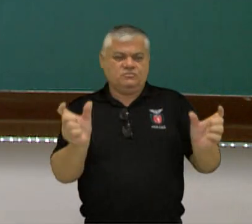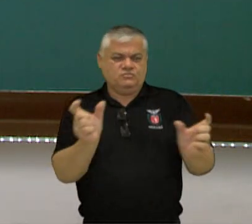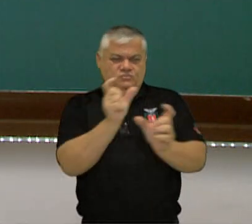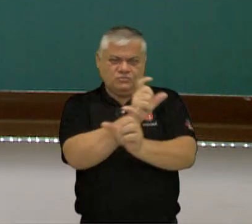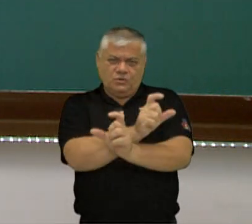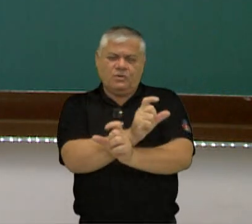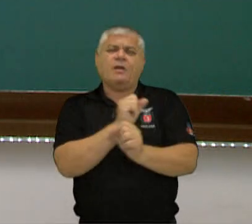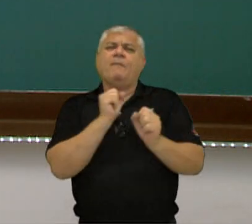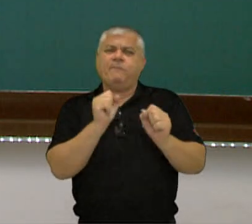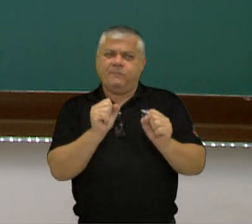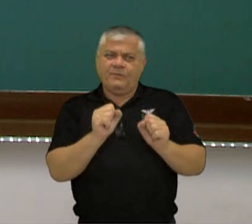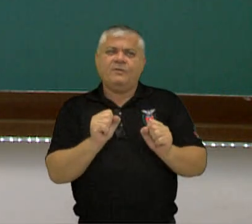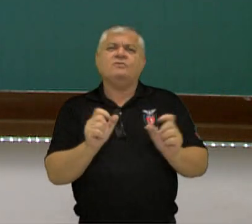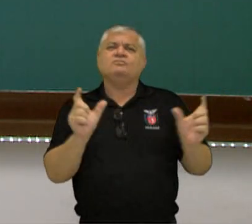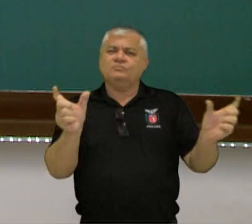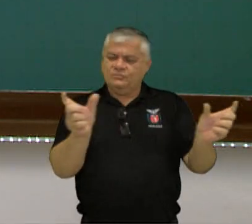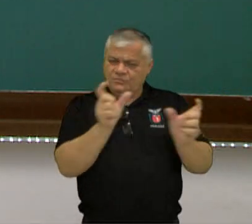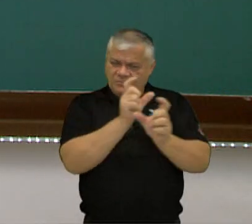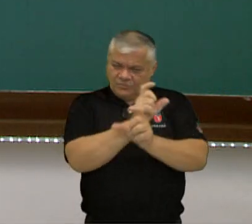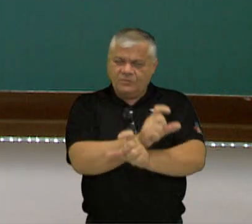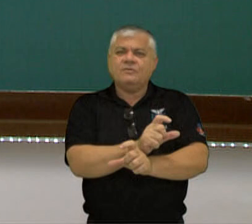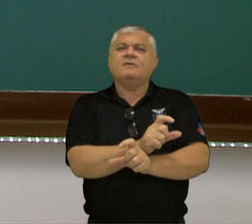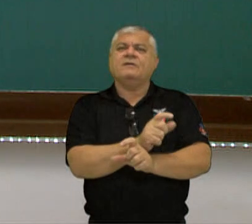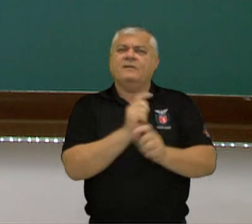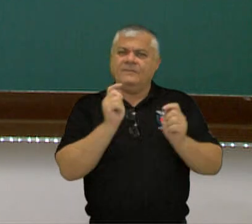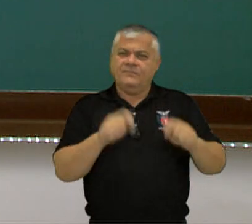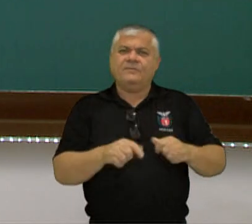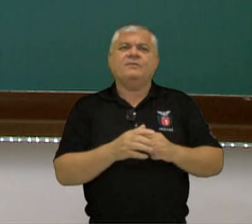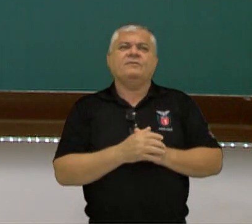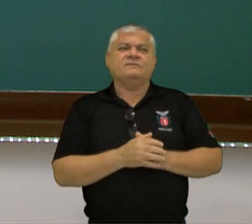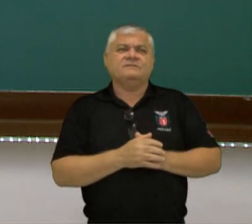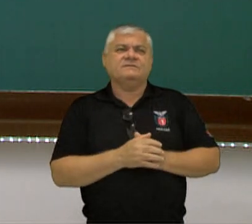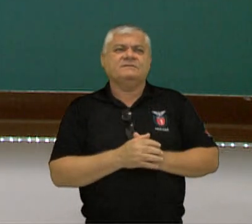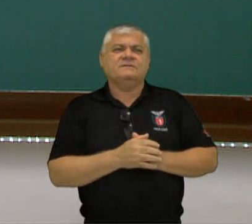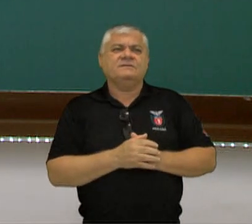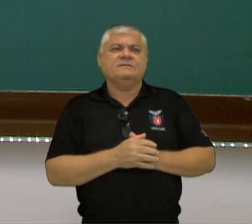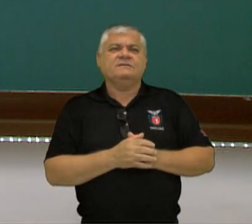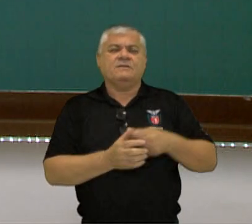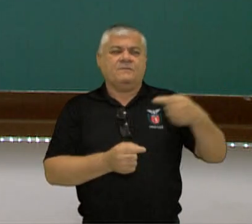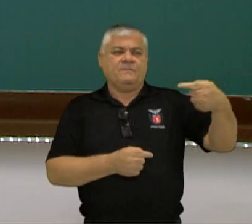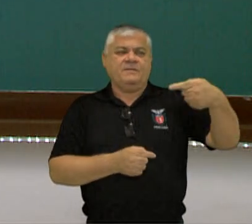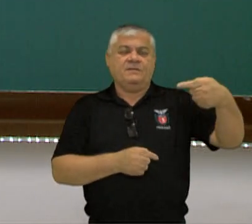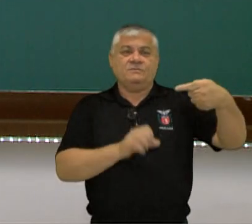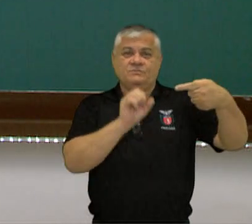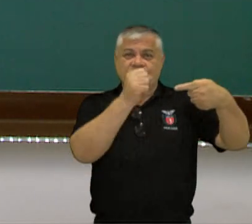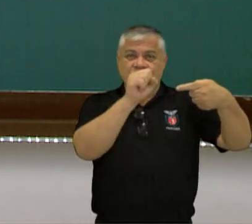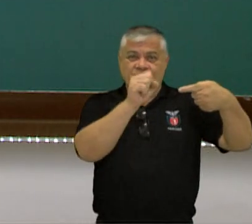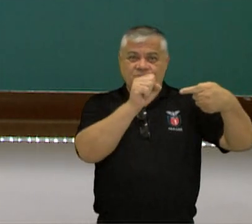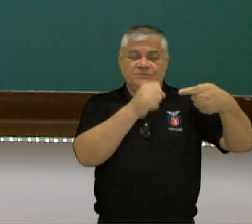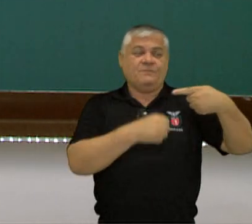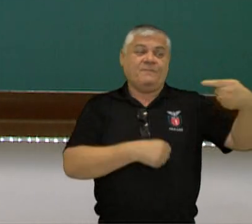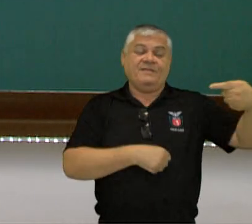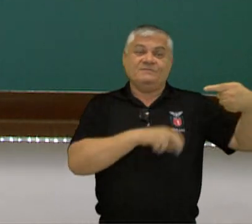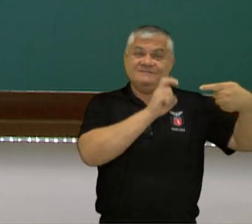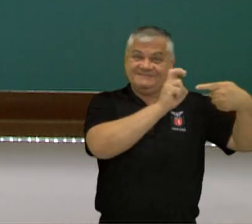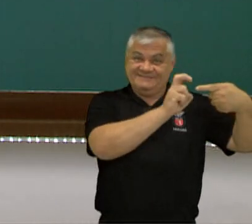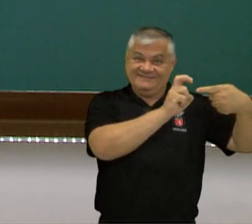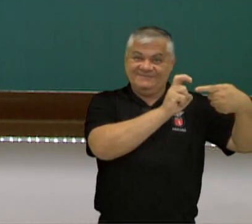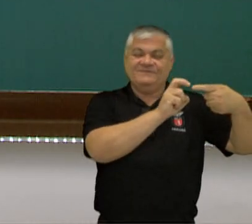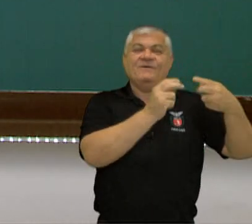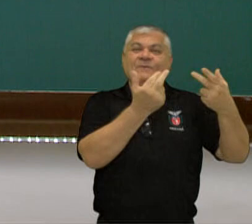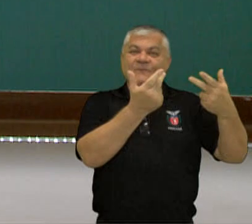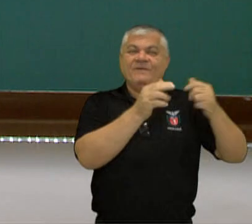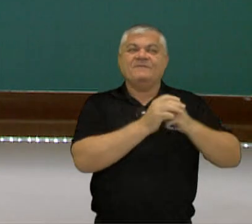a ordem dos números, né, usando a propriedade comutativa. Eu trouxe menos 8 para frente para conseguir juntar com o 5 para ter sinal